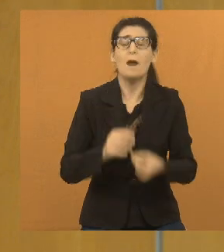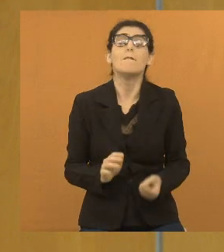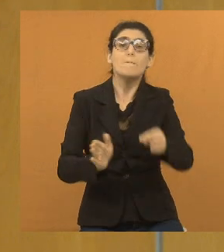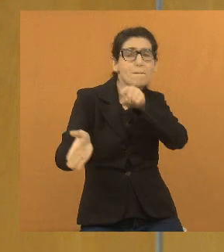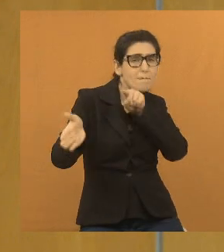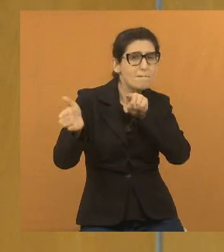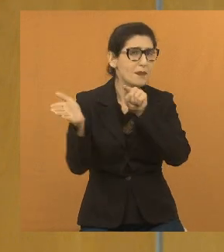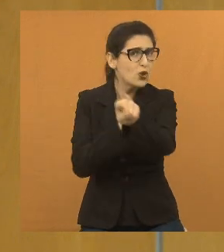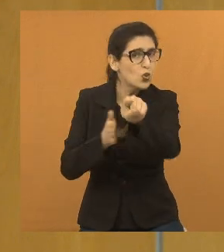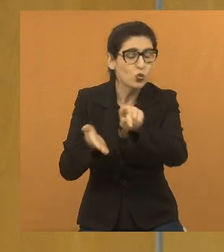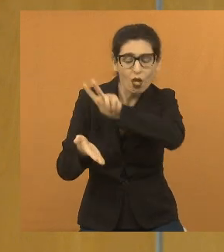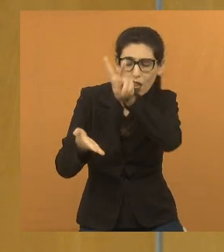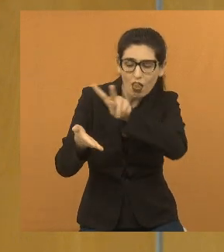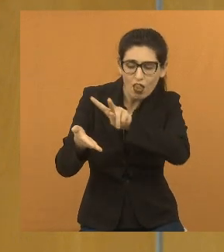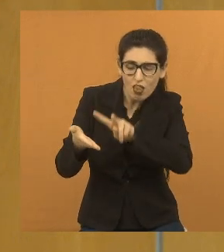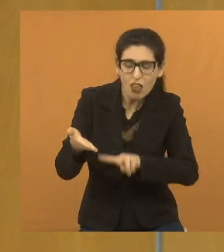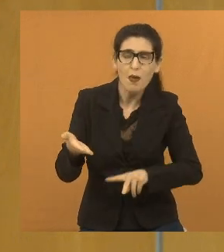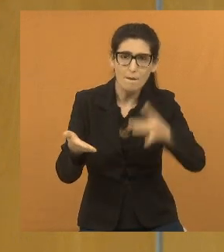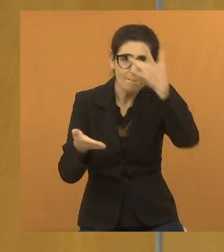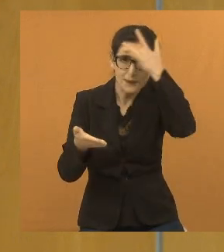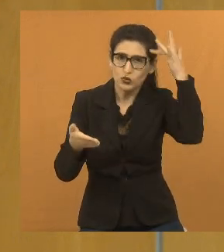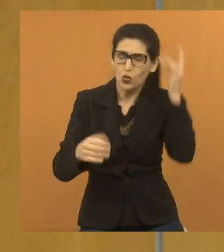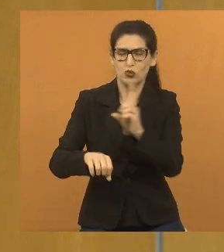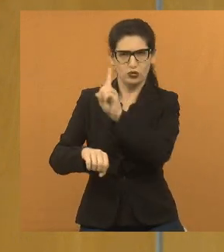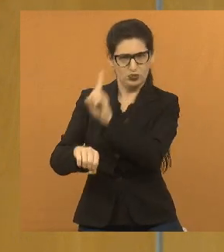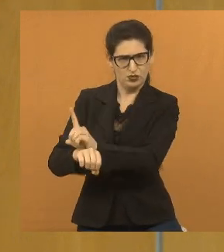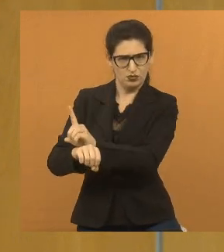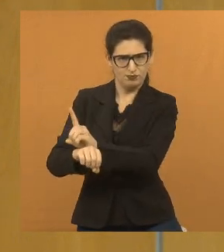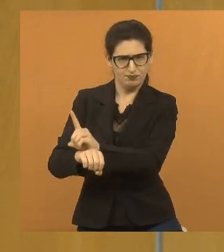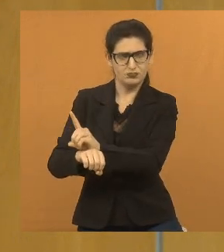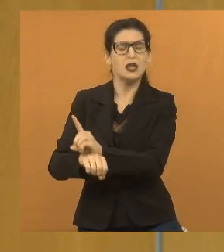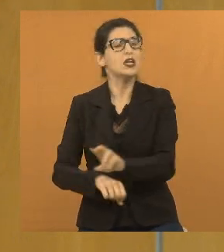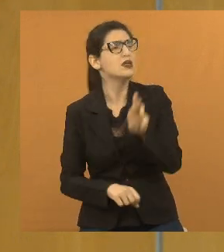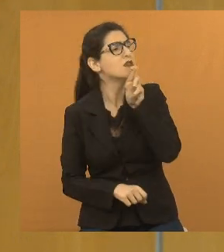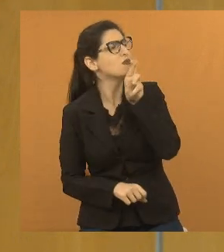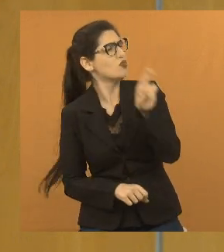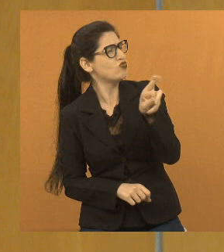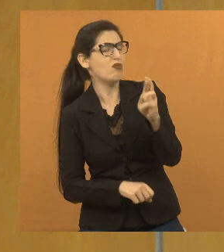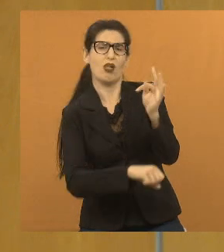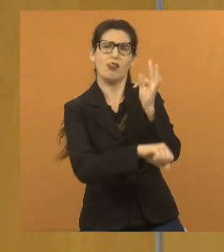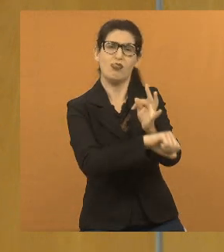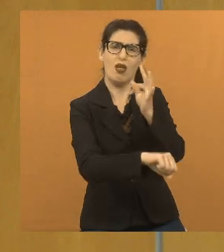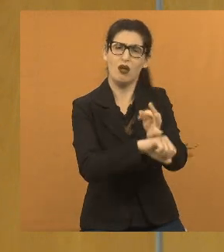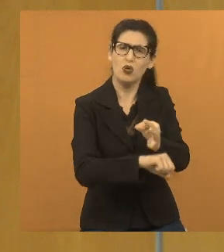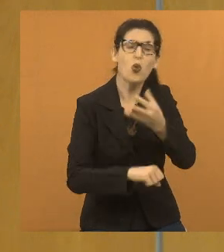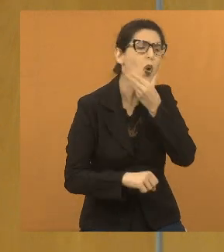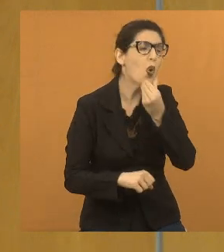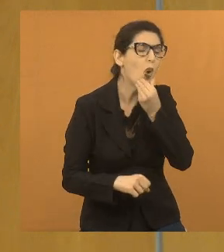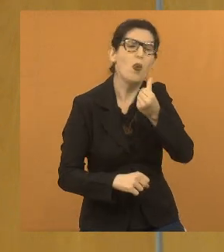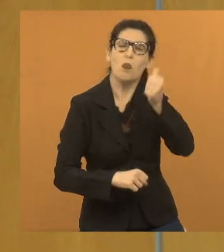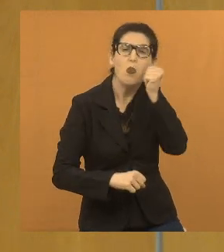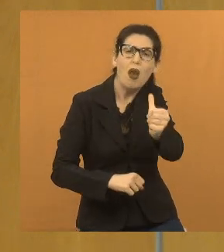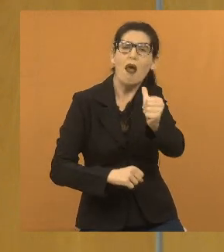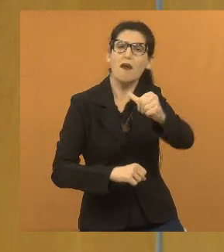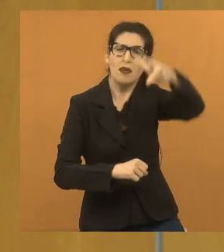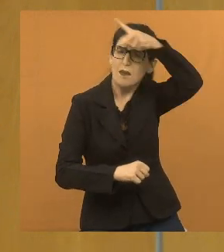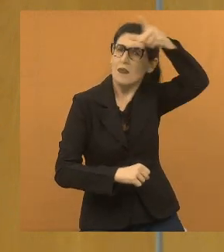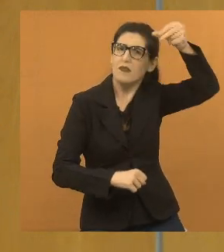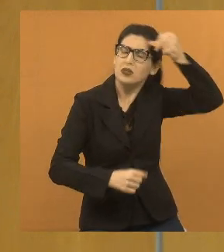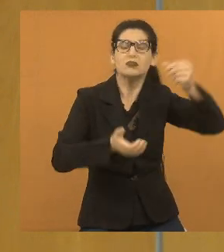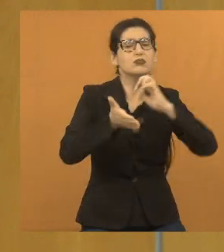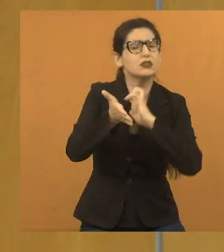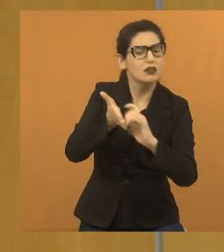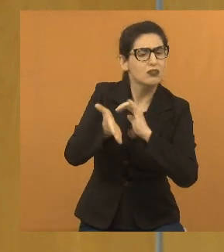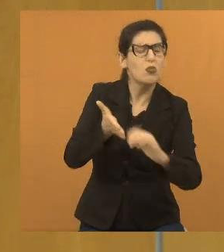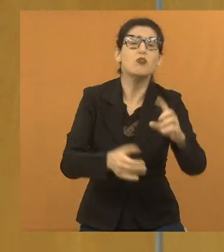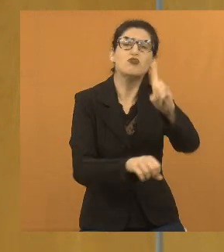perguntas serão lidas pela mesa diretora e respondida por técnicos da Prefeitura através de secretários